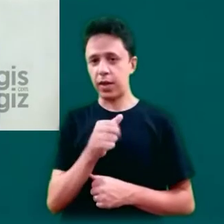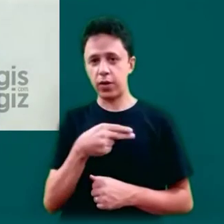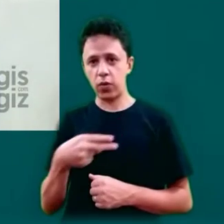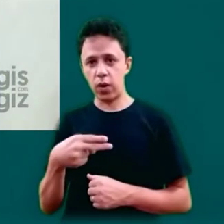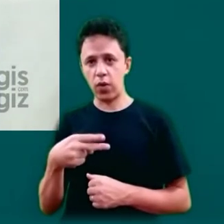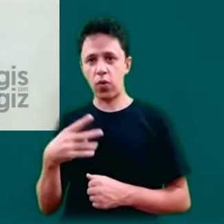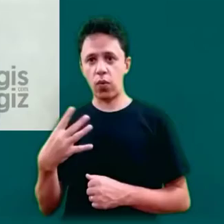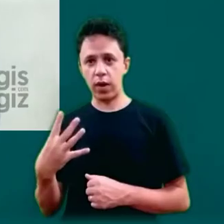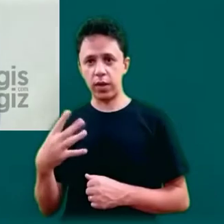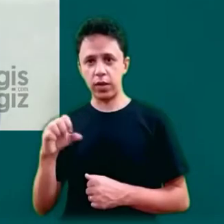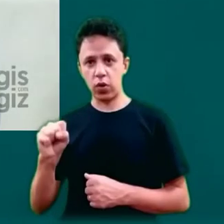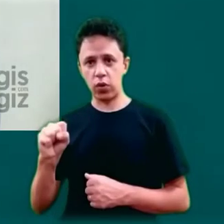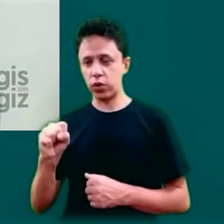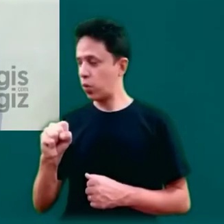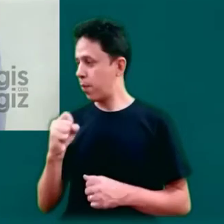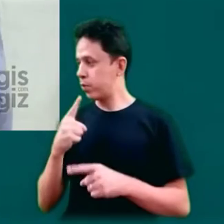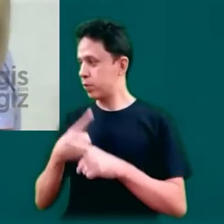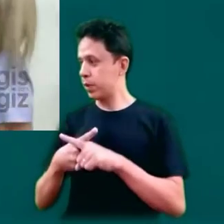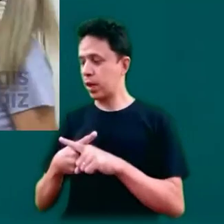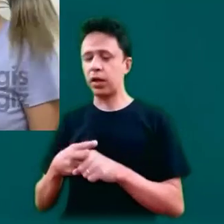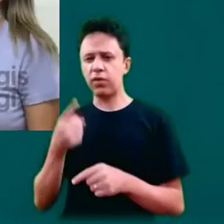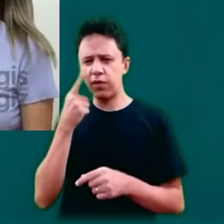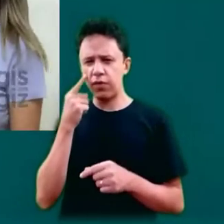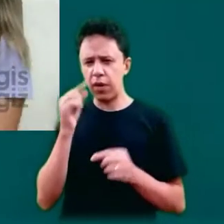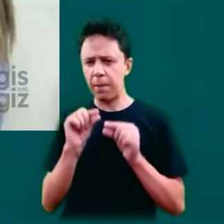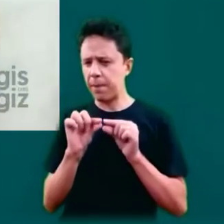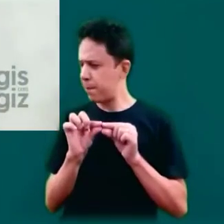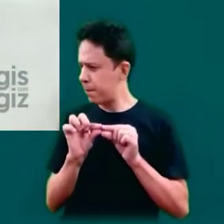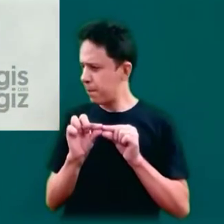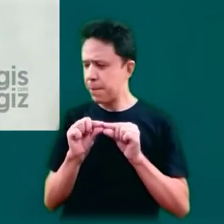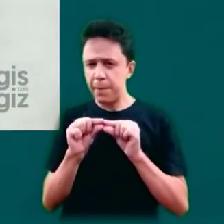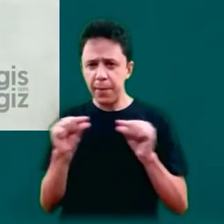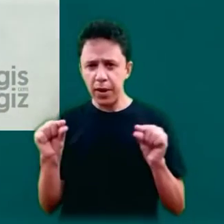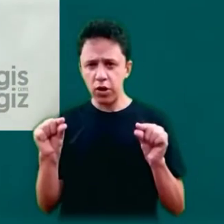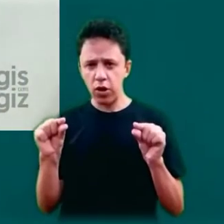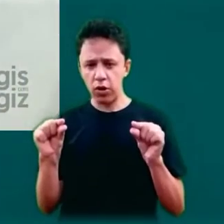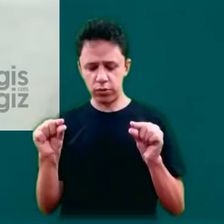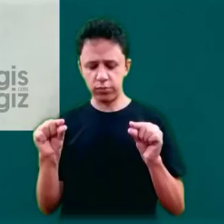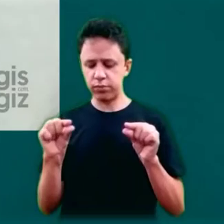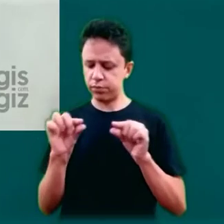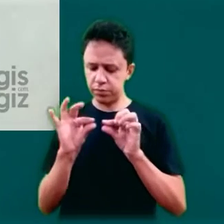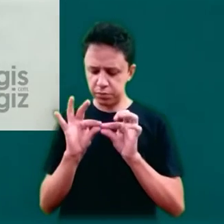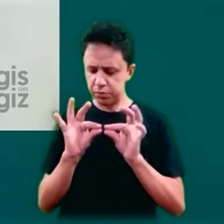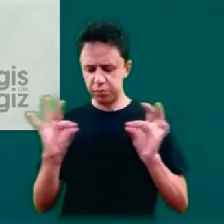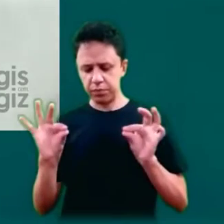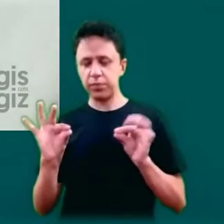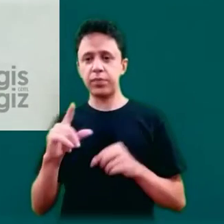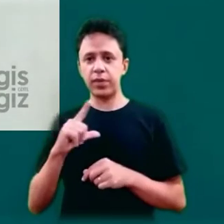a 48 multiplicado. Agora vou medir a diagonal menor. A diagonal menor, ela